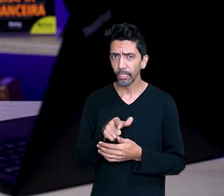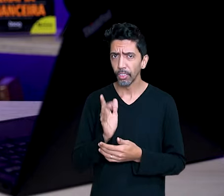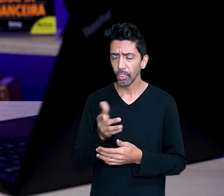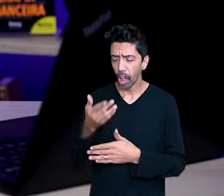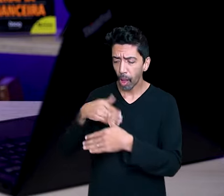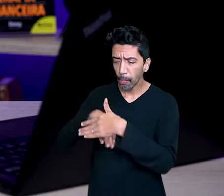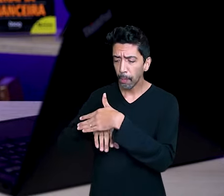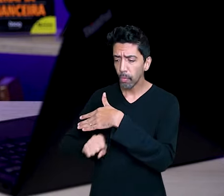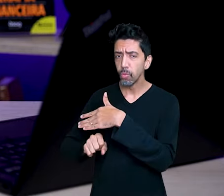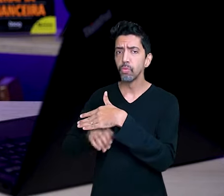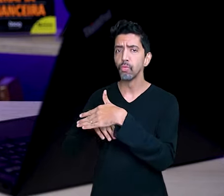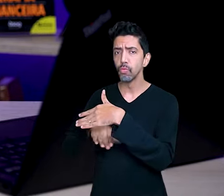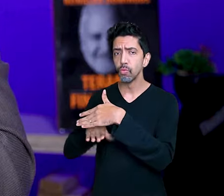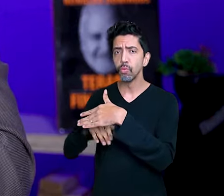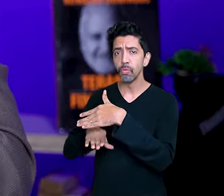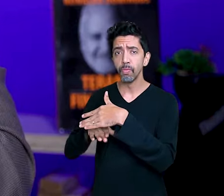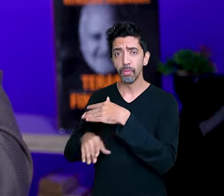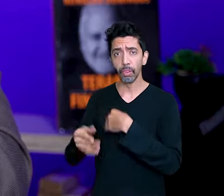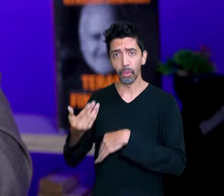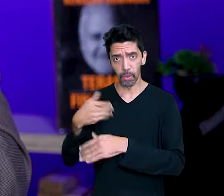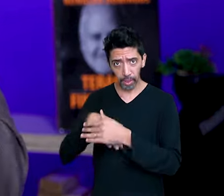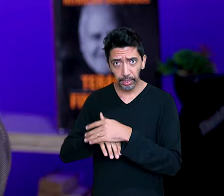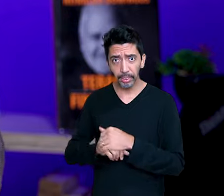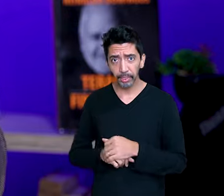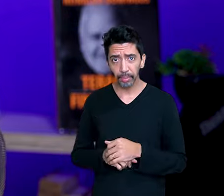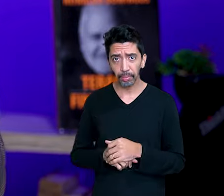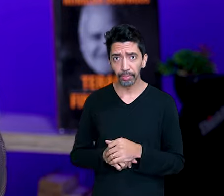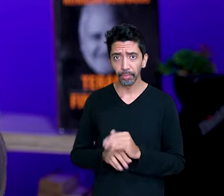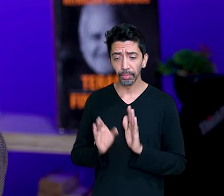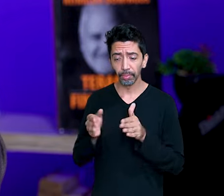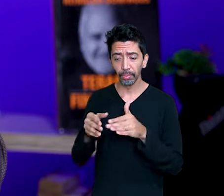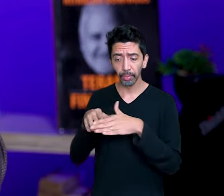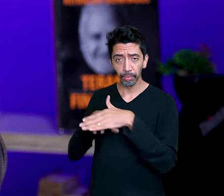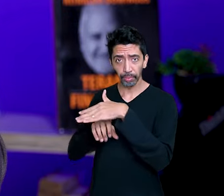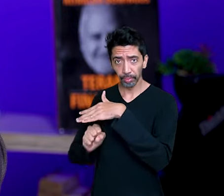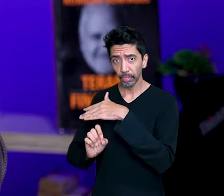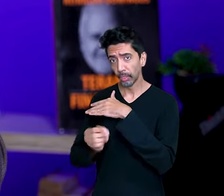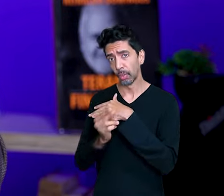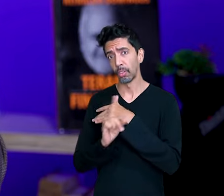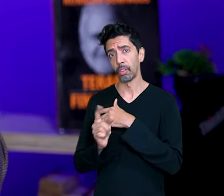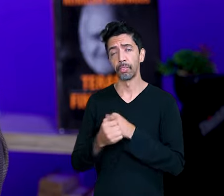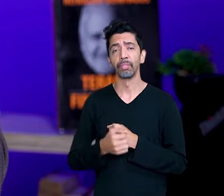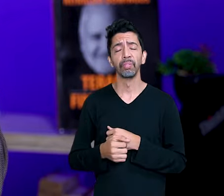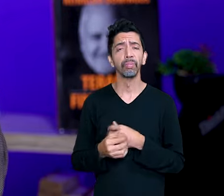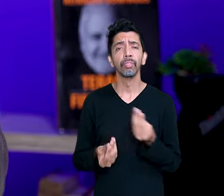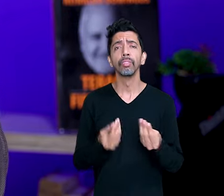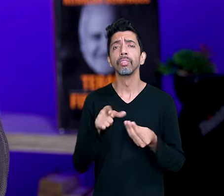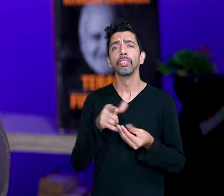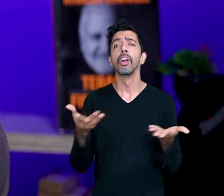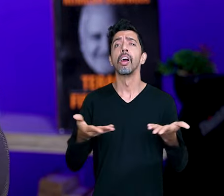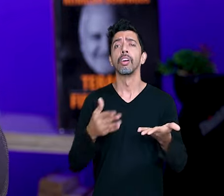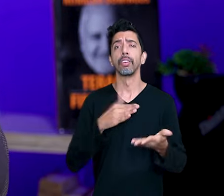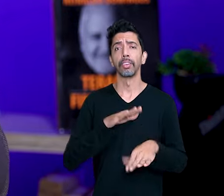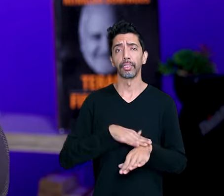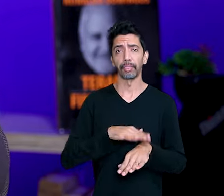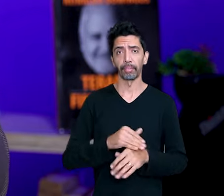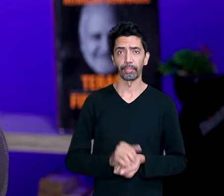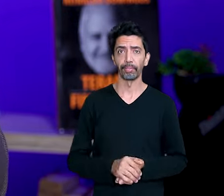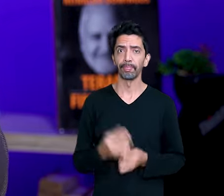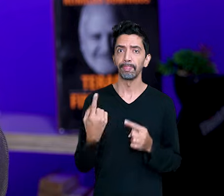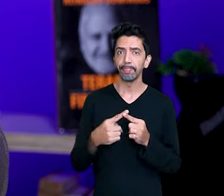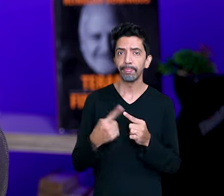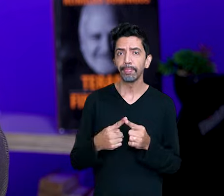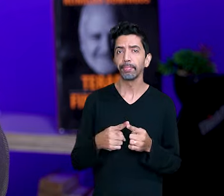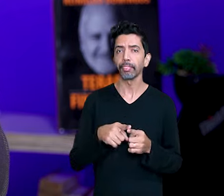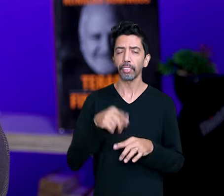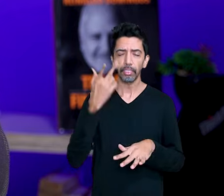dinheiro para essa reserva financeira ou não? Qual é a sua situação? Porque é muito comum as